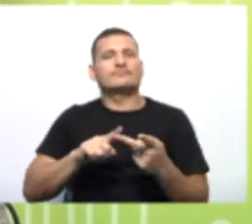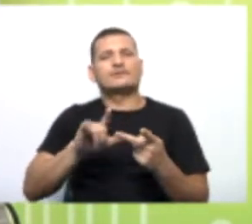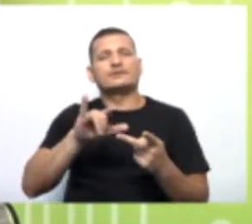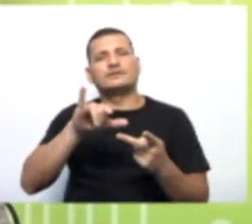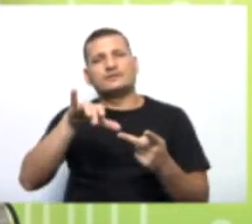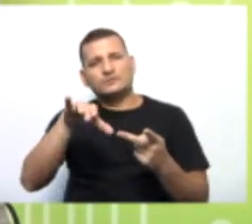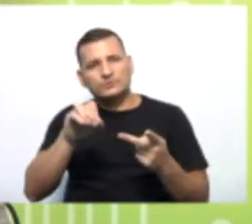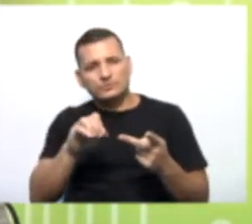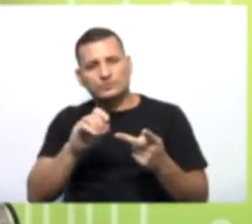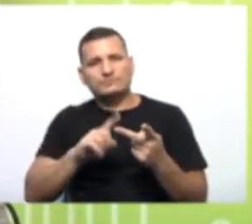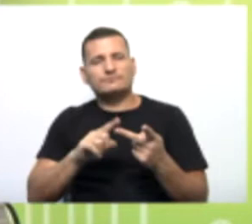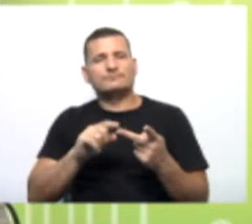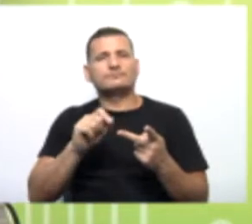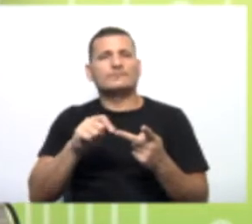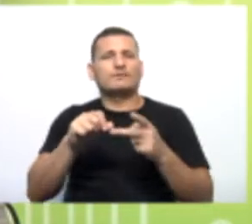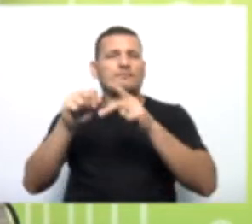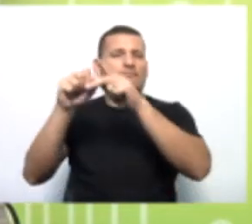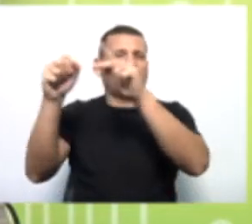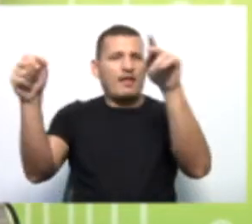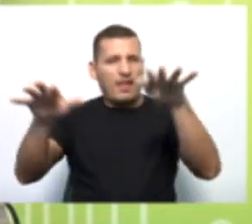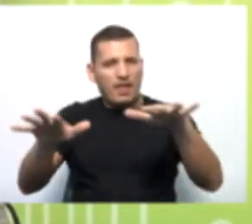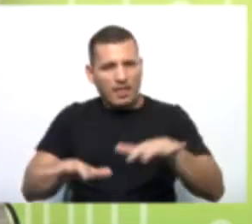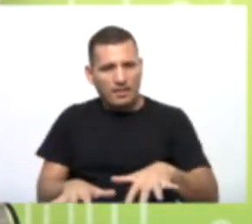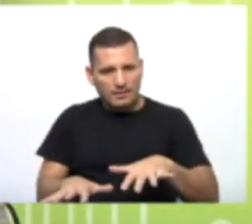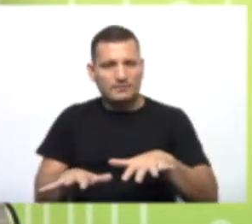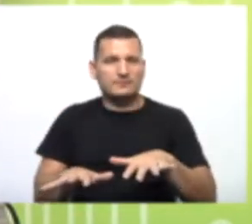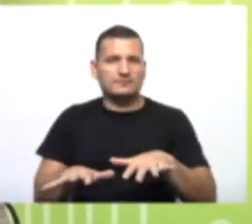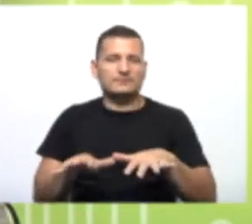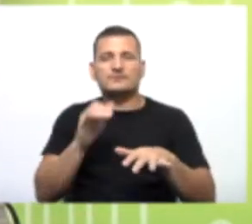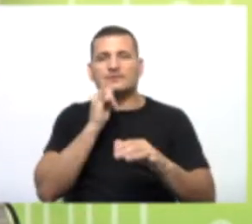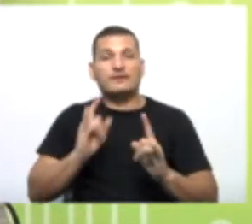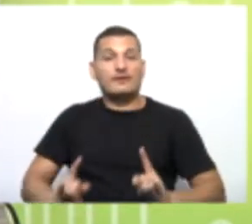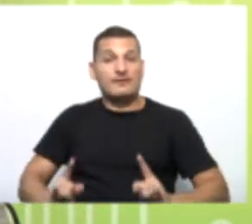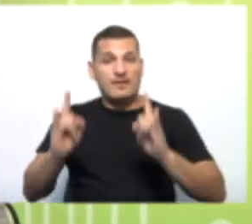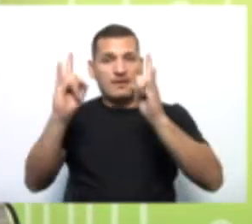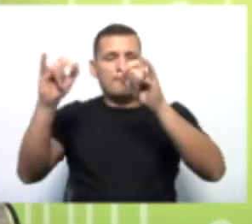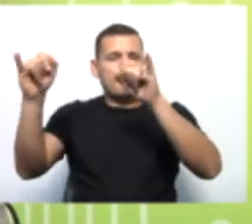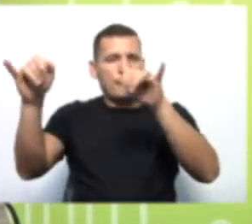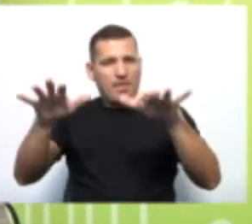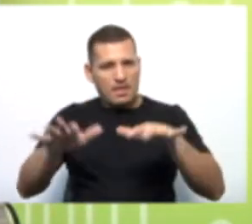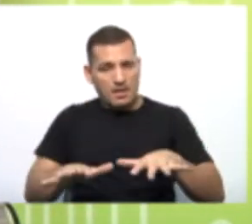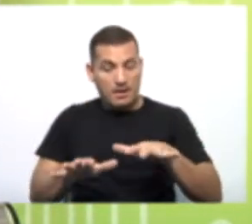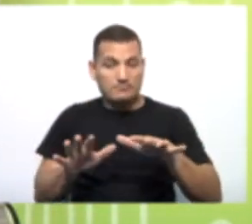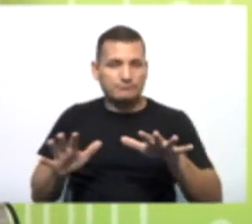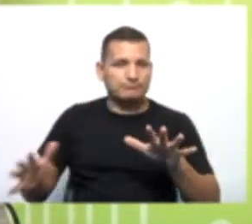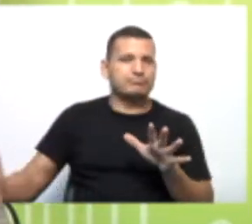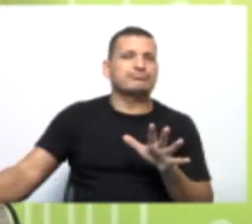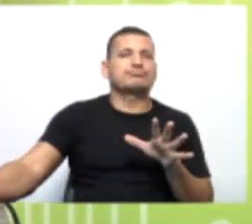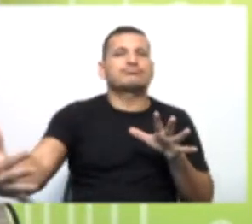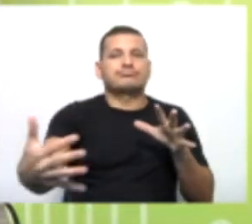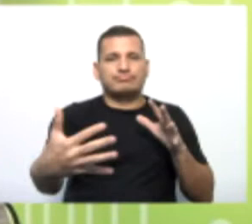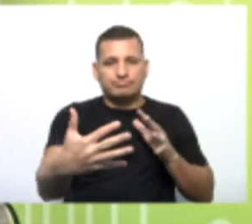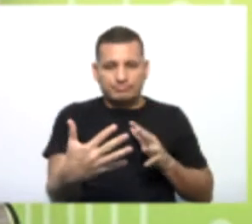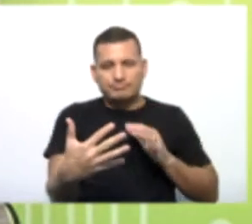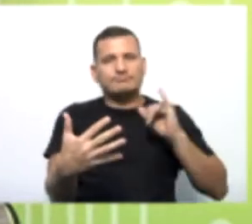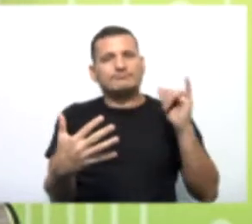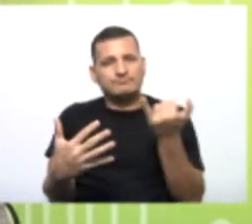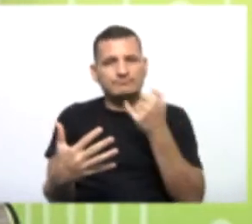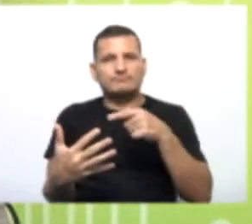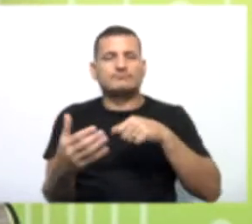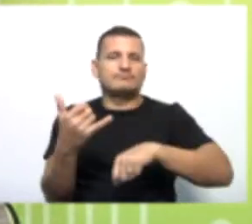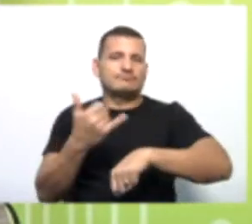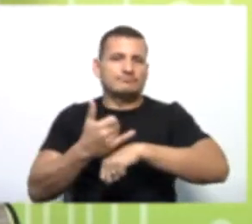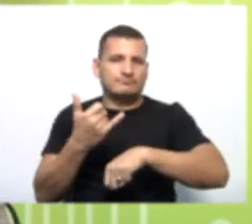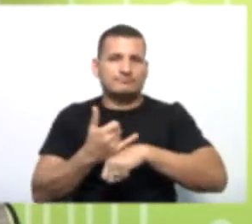construção que foi demolida, eles acabam destruindo lá o prédio, pegam todo aquele material e aproveita o ferro,